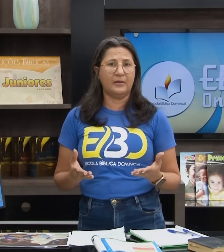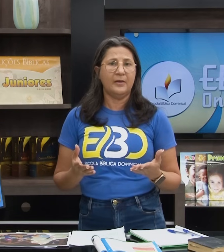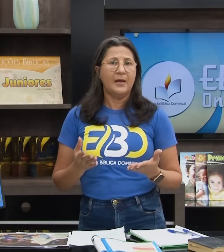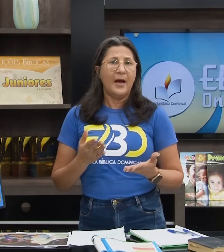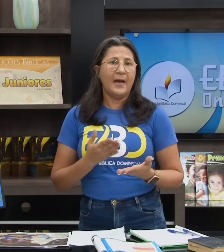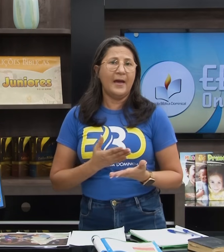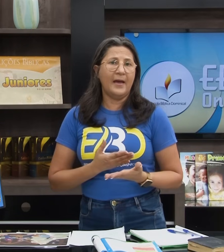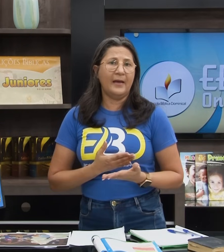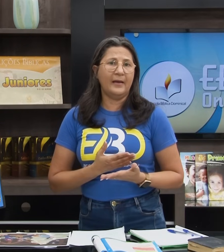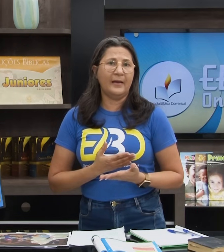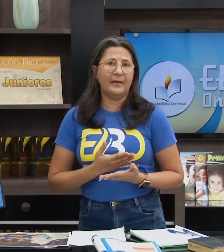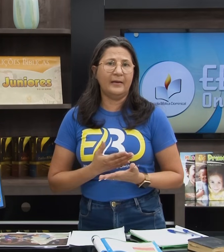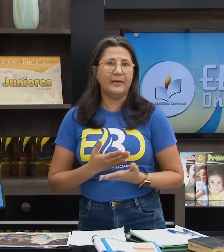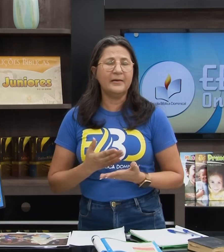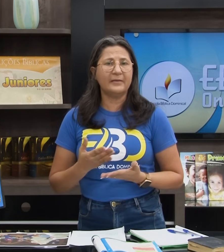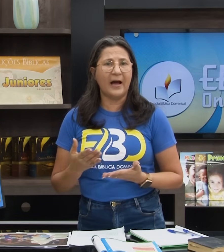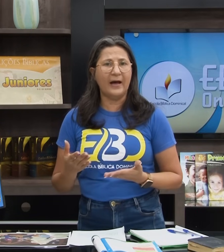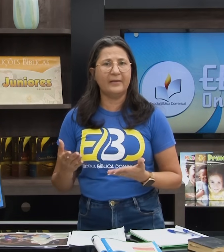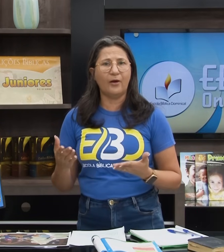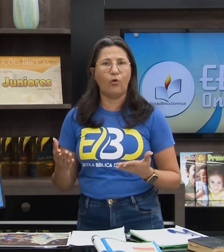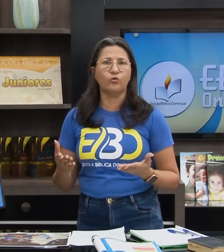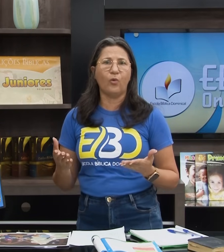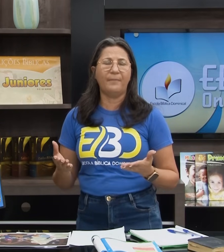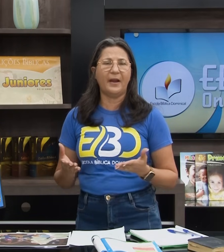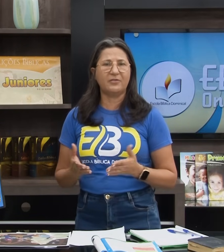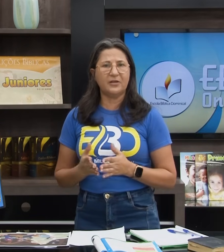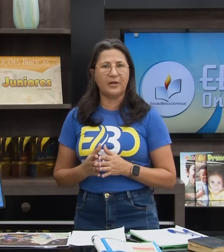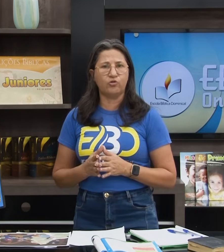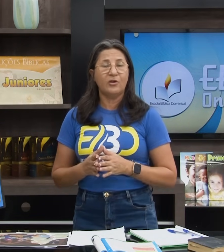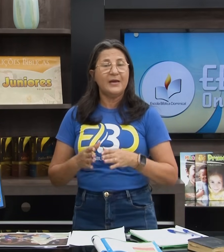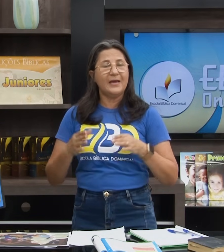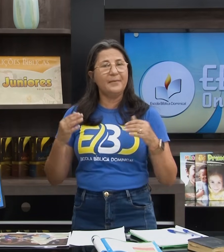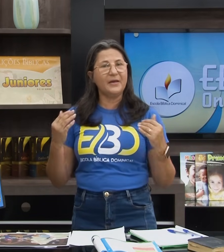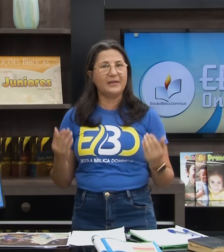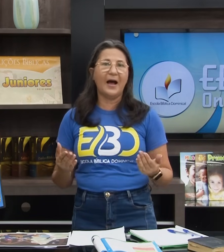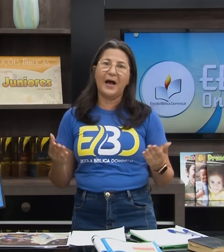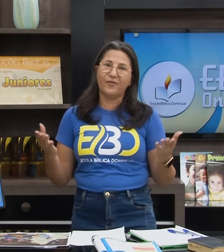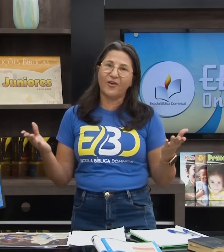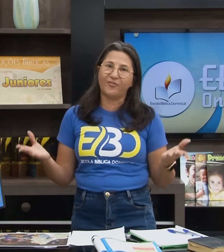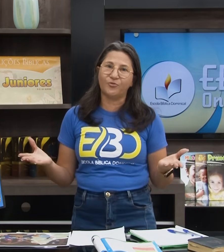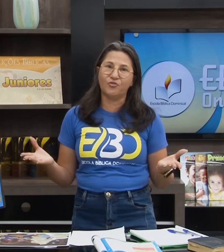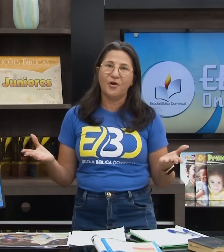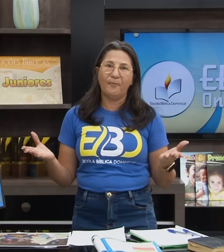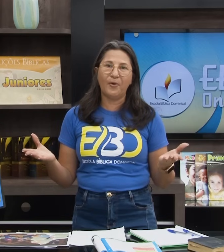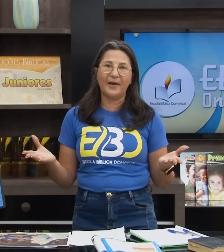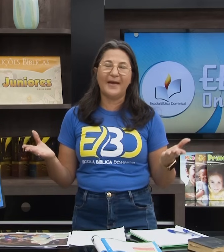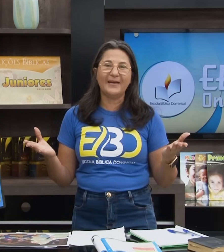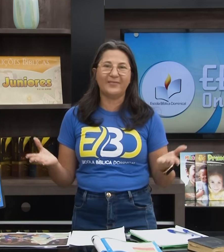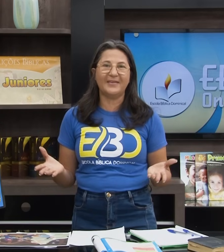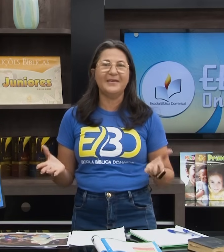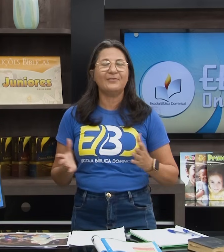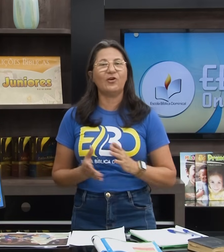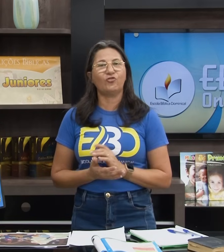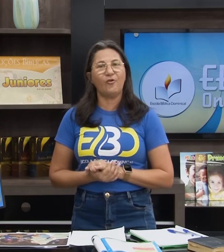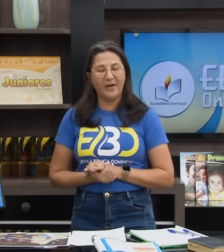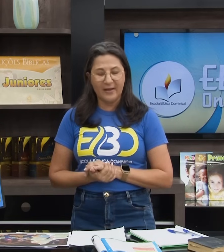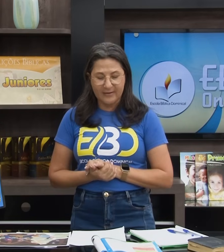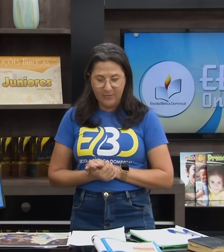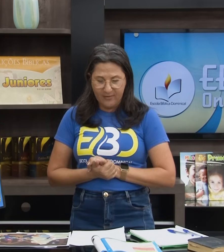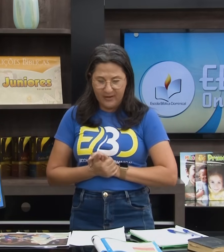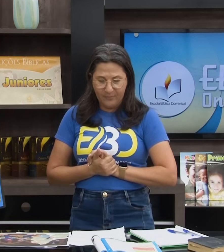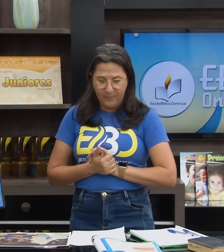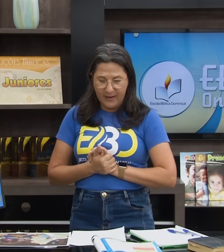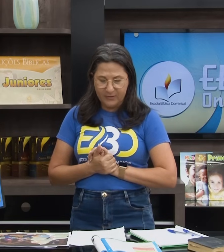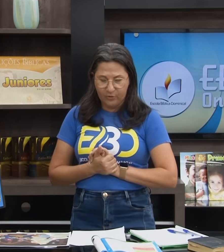realmente eh andar de acordo com a palavra de Deus imitar a Jesus porque eles sim deixou o